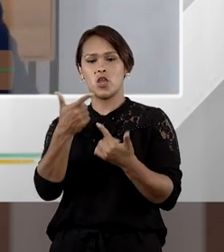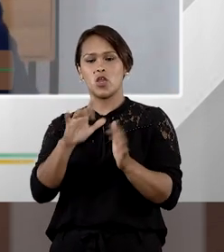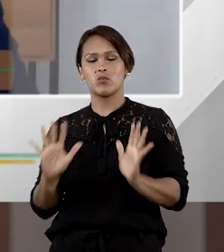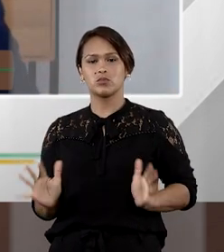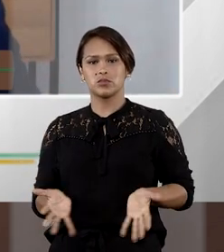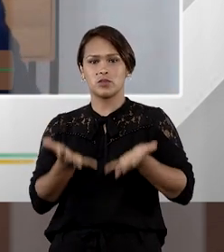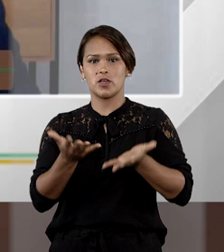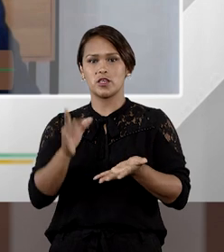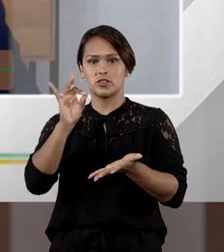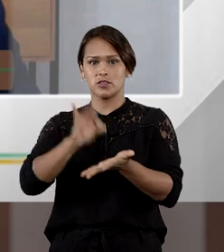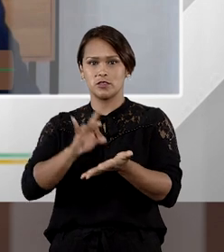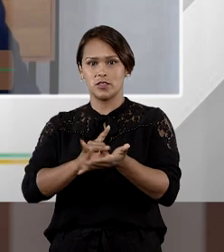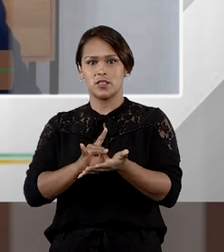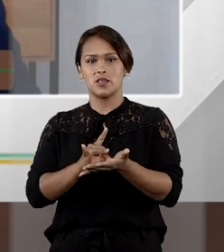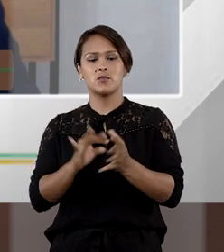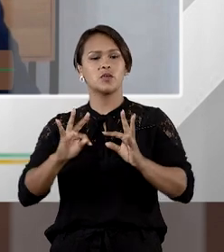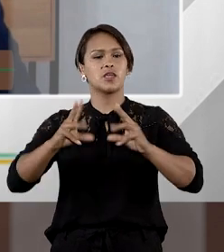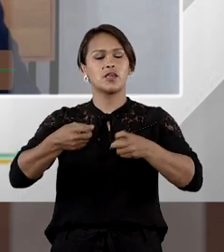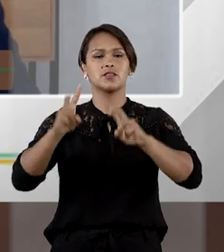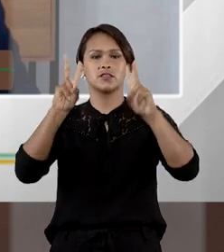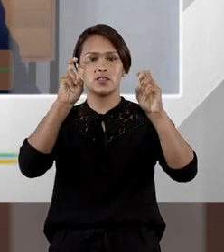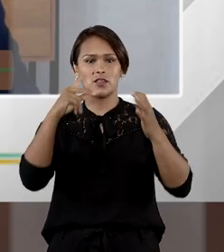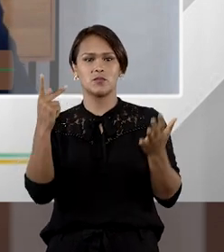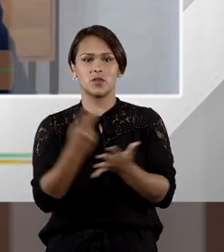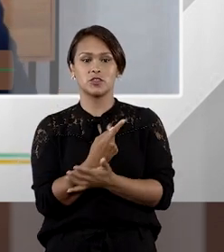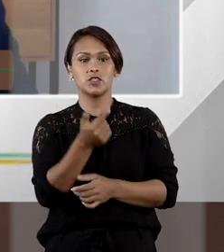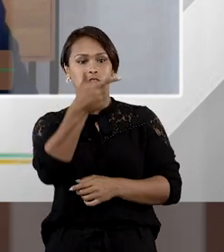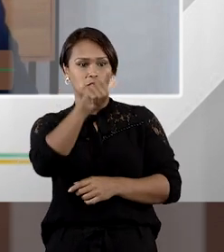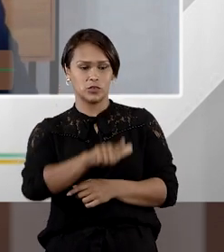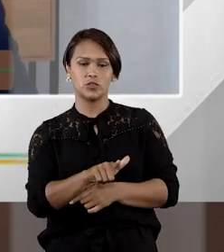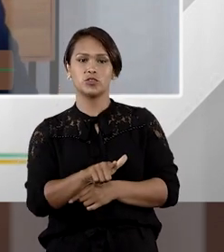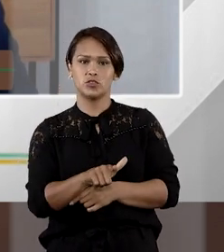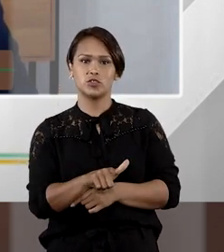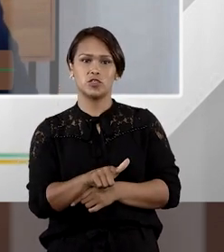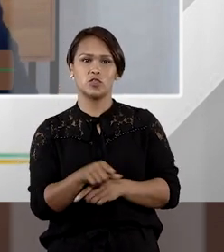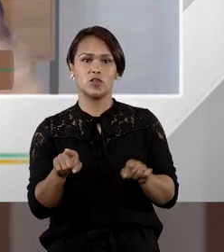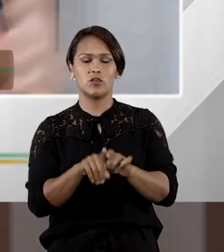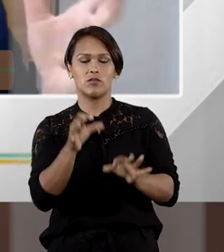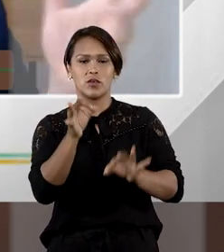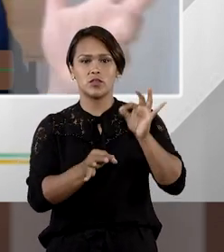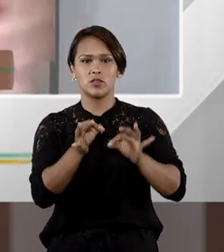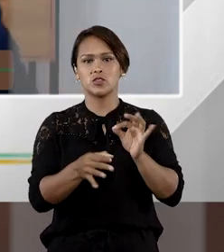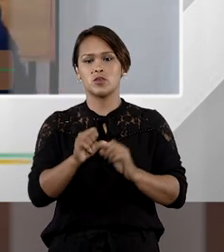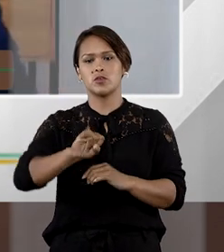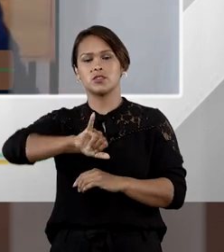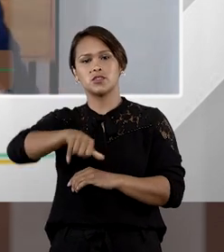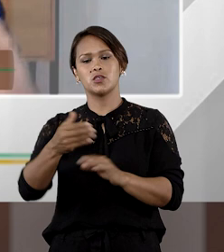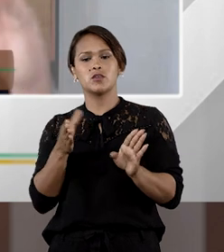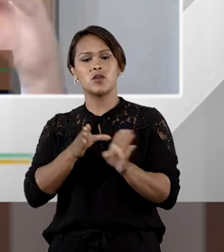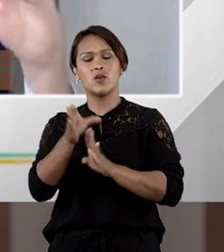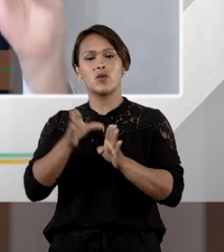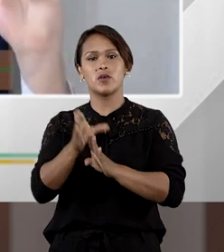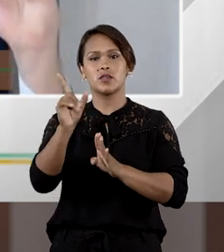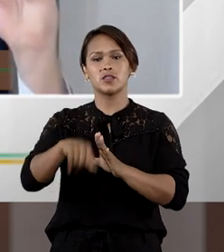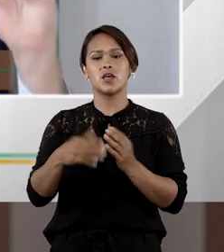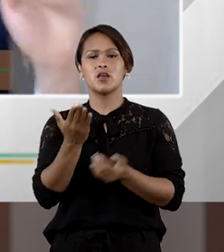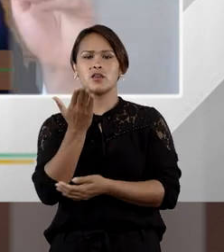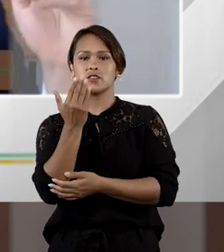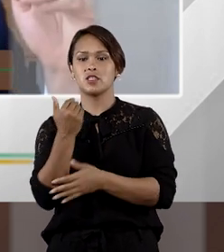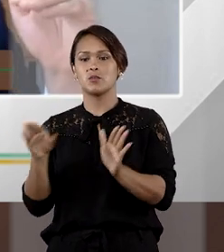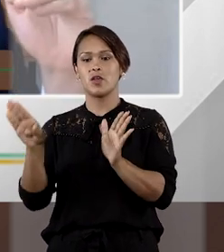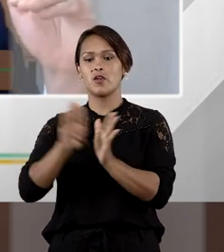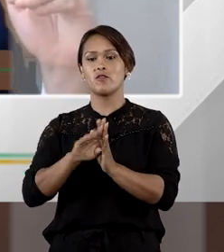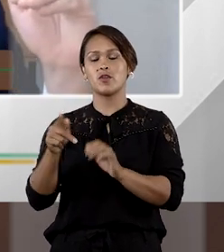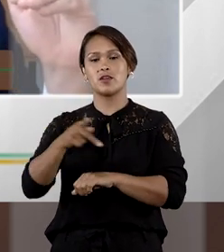contribuído muito para esse assunto. Então, de novo, ela julgou no precedente, o STJ tem sido orientado, que os alimentos vão